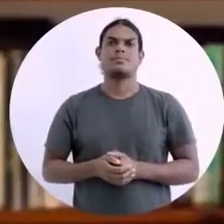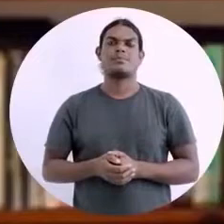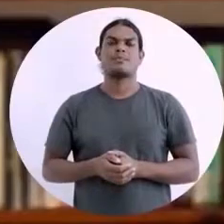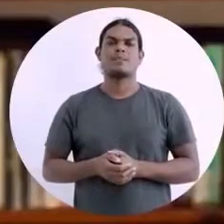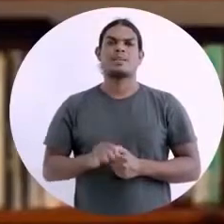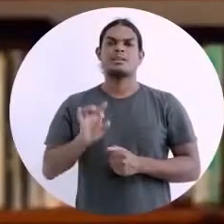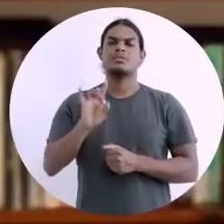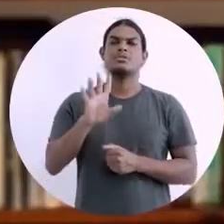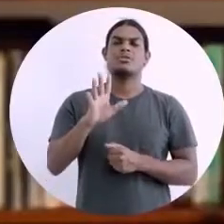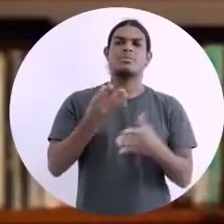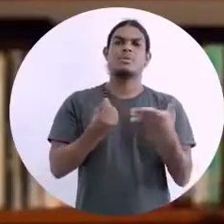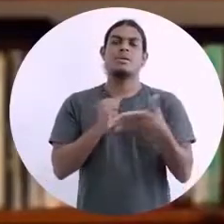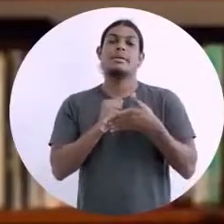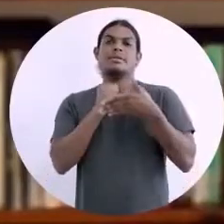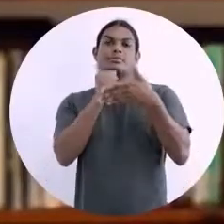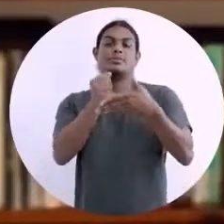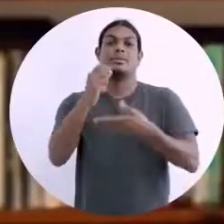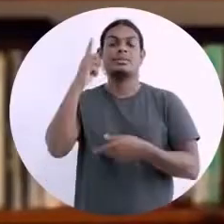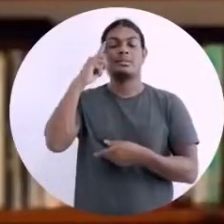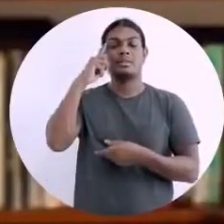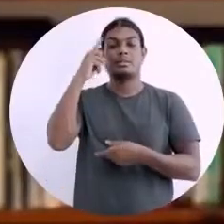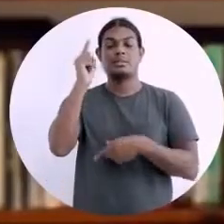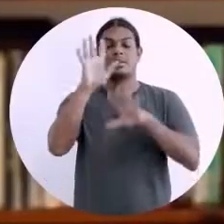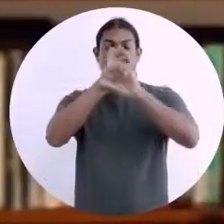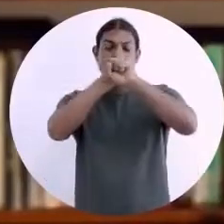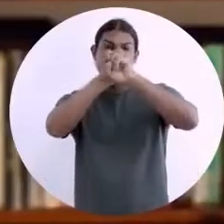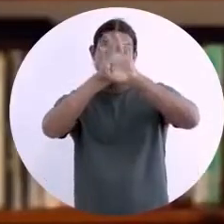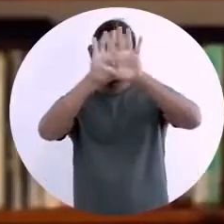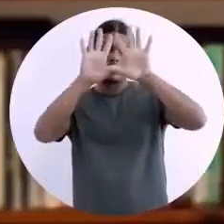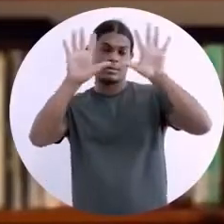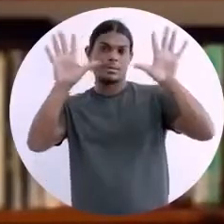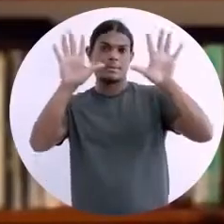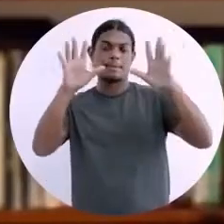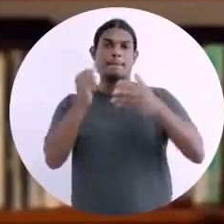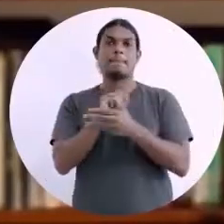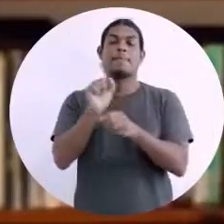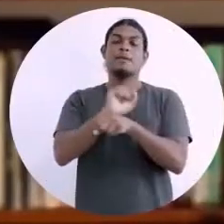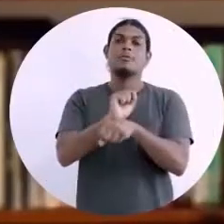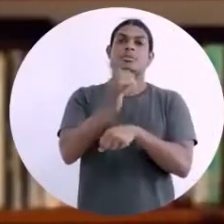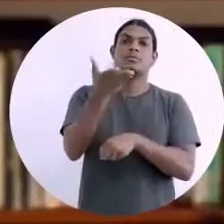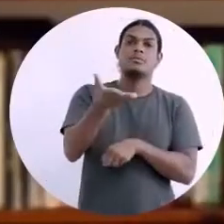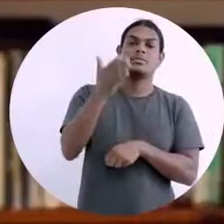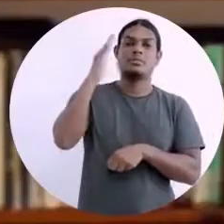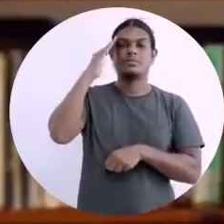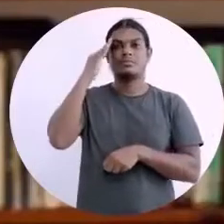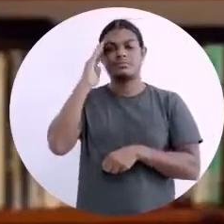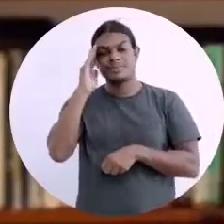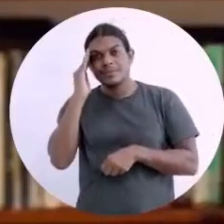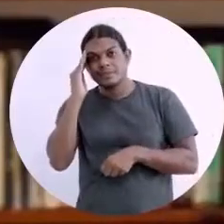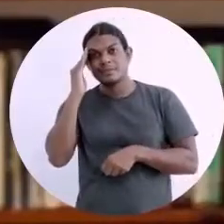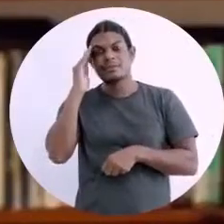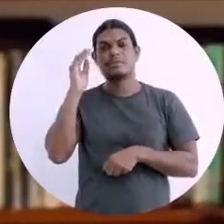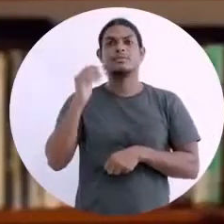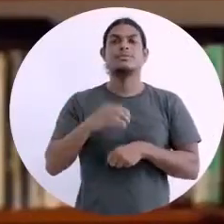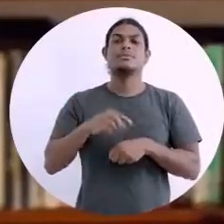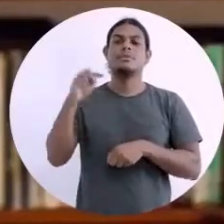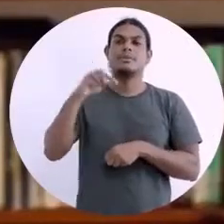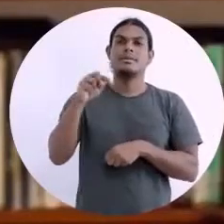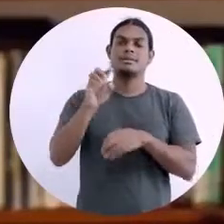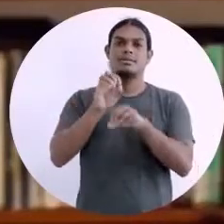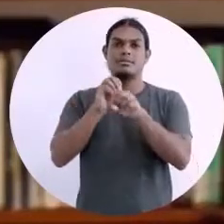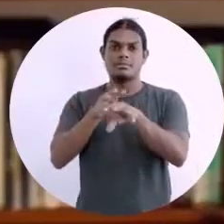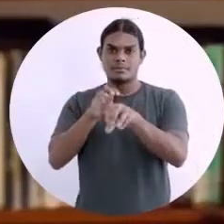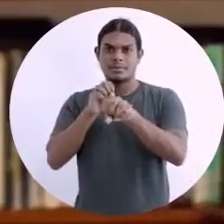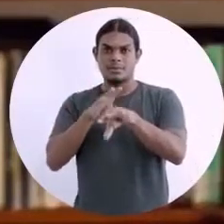ascendência e de relações, hierarquia, gênero e espécie. Espero que vocês tenham compreendido um pouco da dinâmica da CDD.